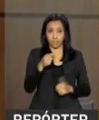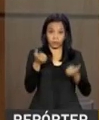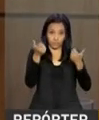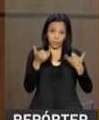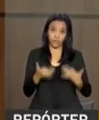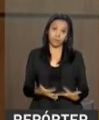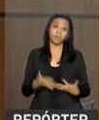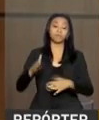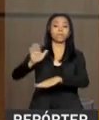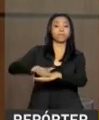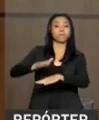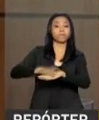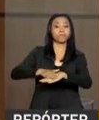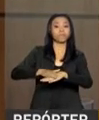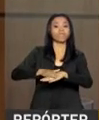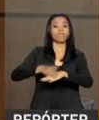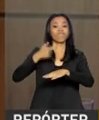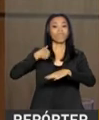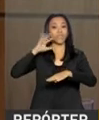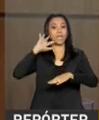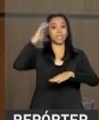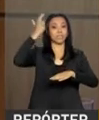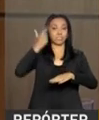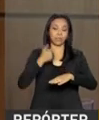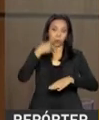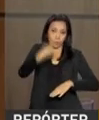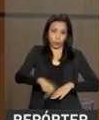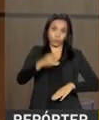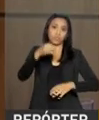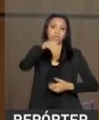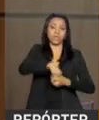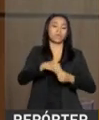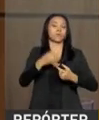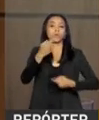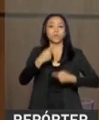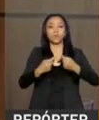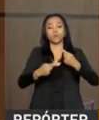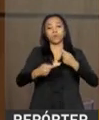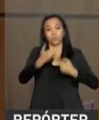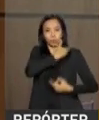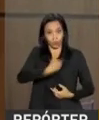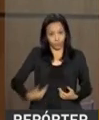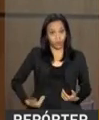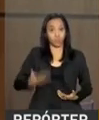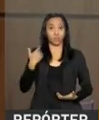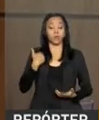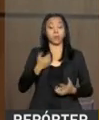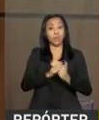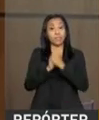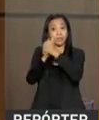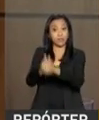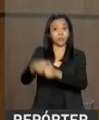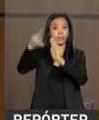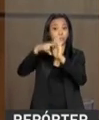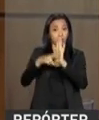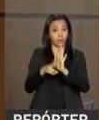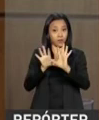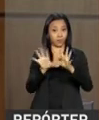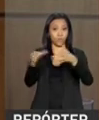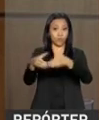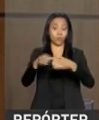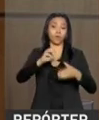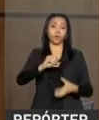Iniciativas tomadas pelo nosso governo de aproximar os padrões do mercado brasileiro aos da OCDE são de